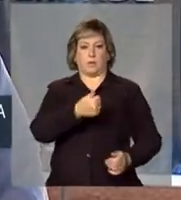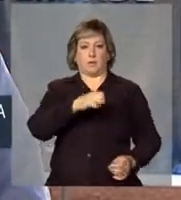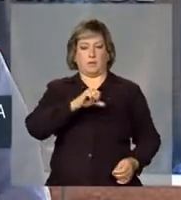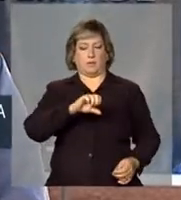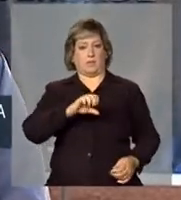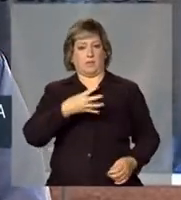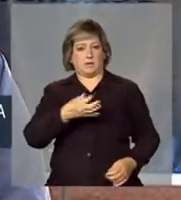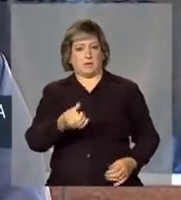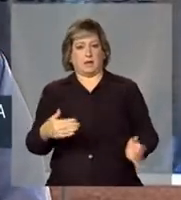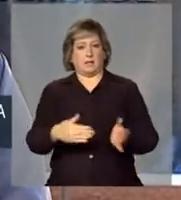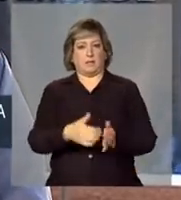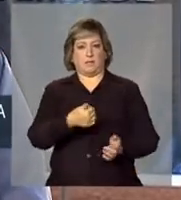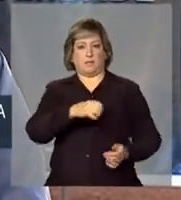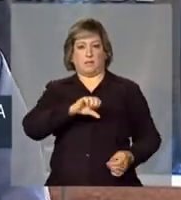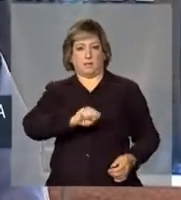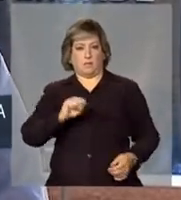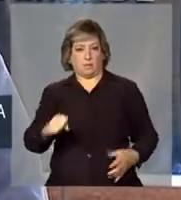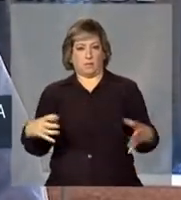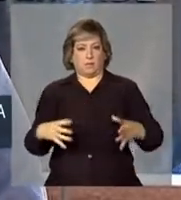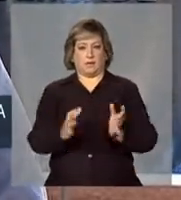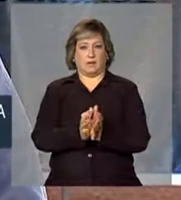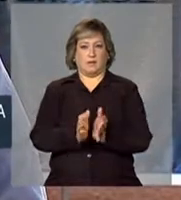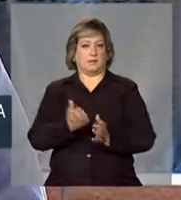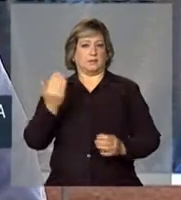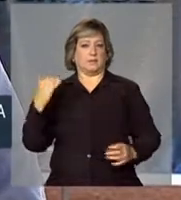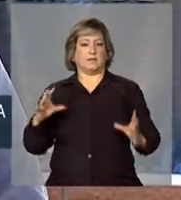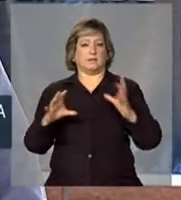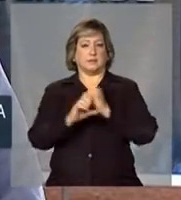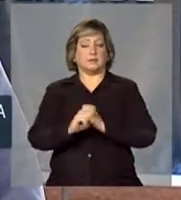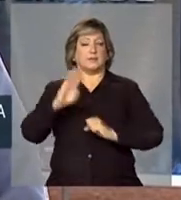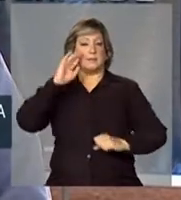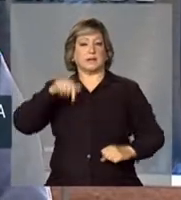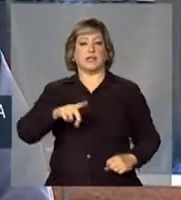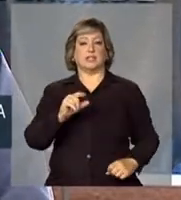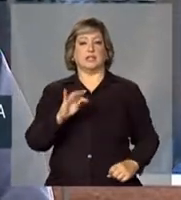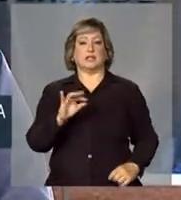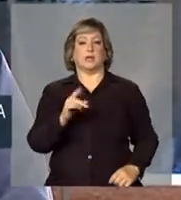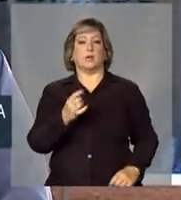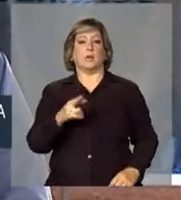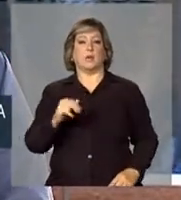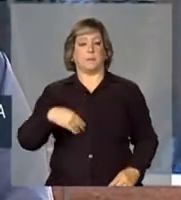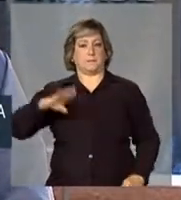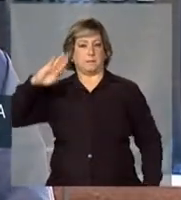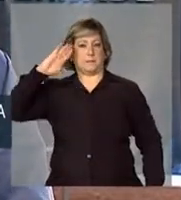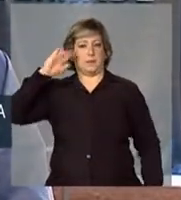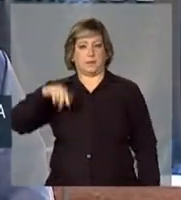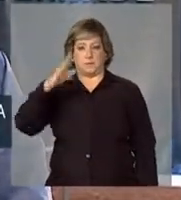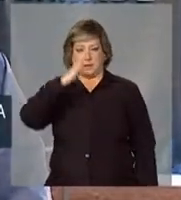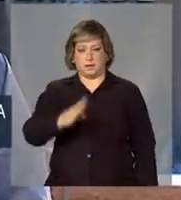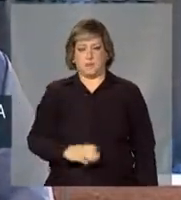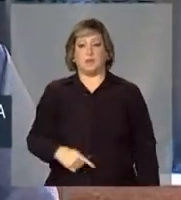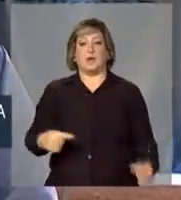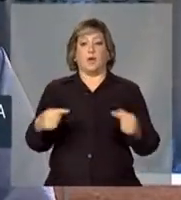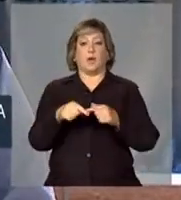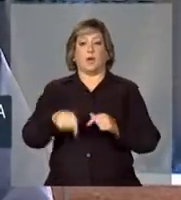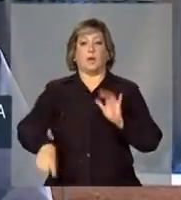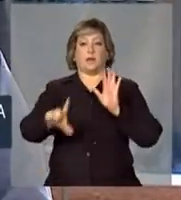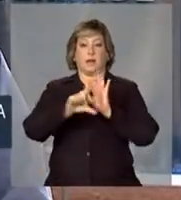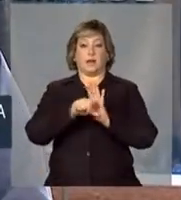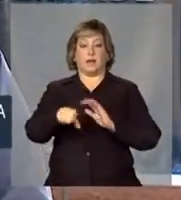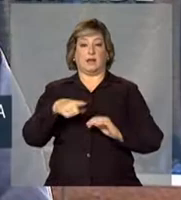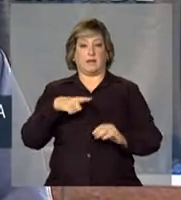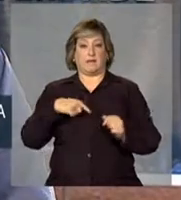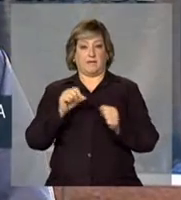1988, principalmente durante o período da ditadura militar no Brasil. De acordo com a lei que criou essa comissão, o objetivo